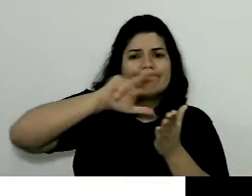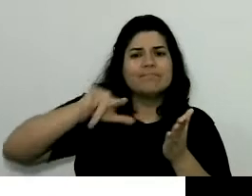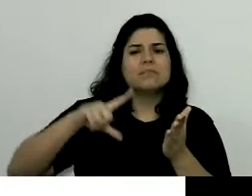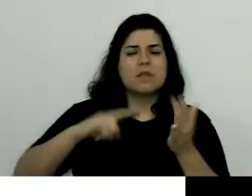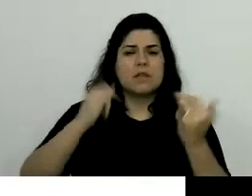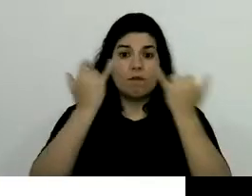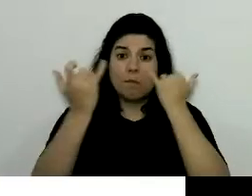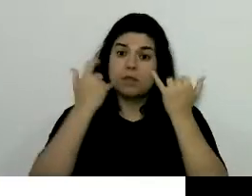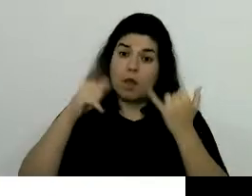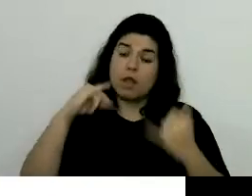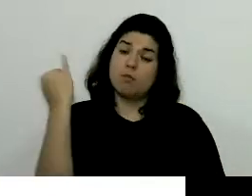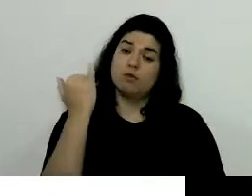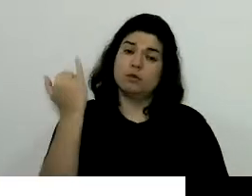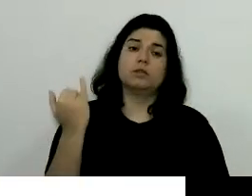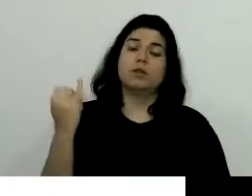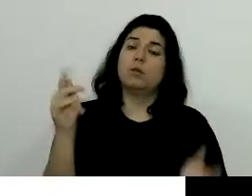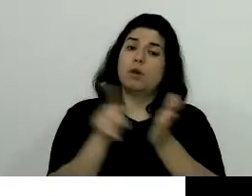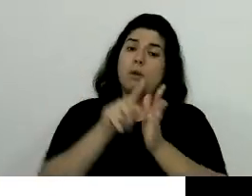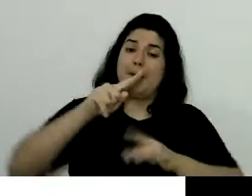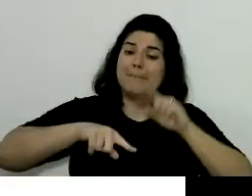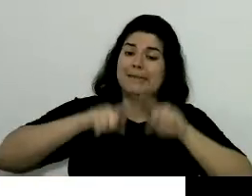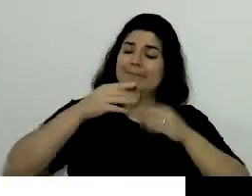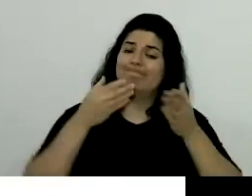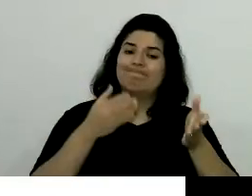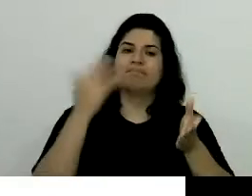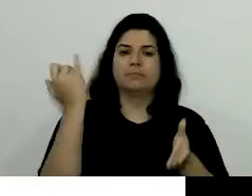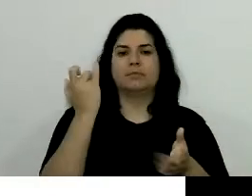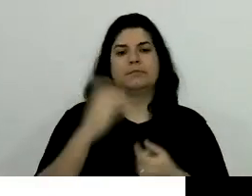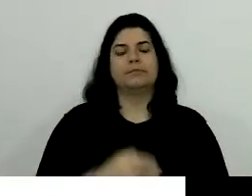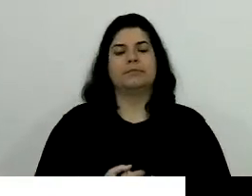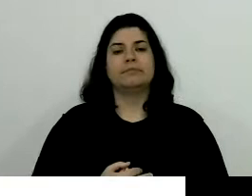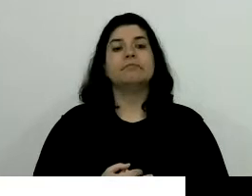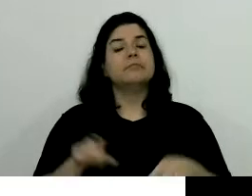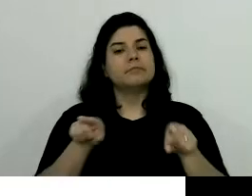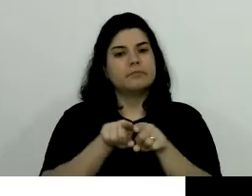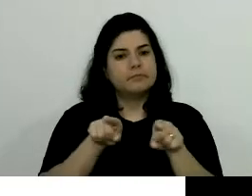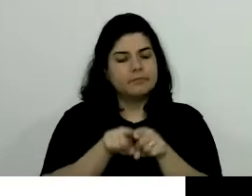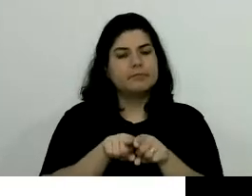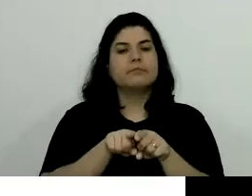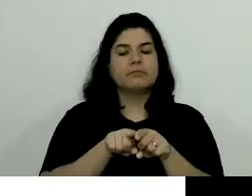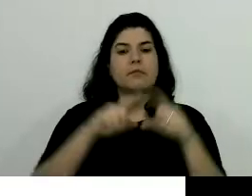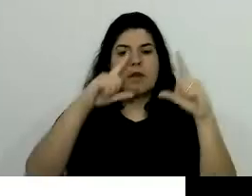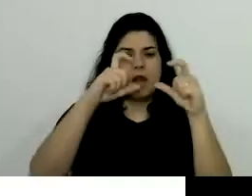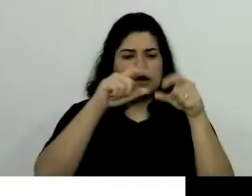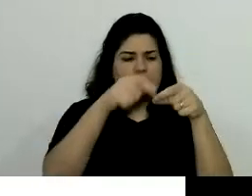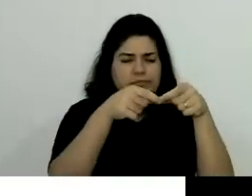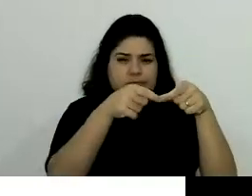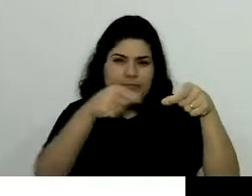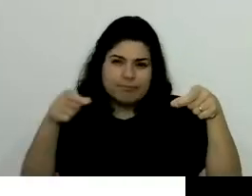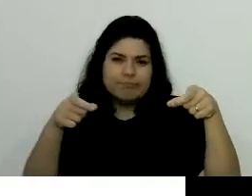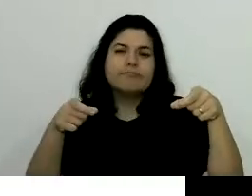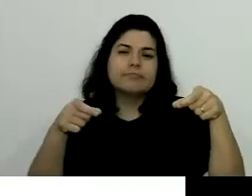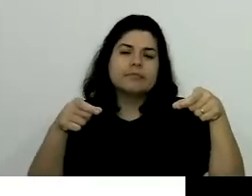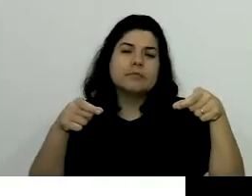informação importante, uma informação material muito importante. E os negativos e mesmo o acervo que acompanhou